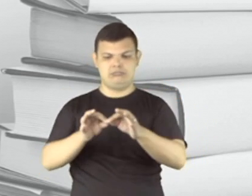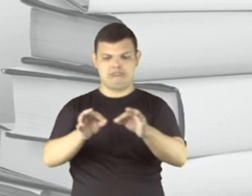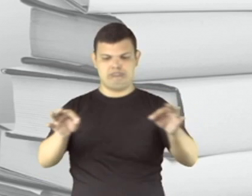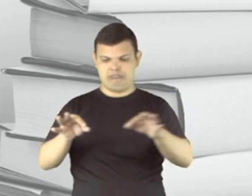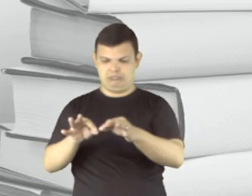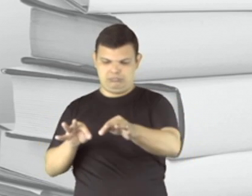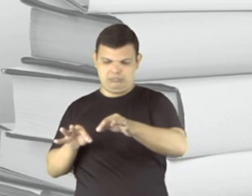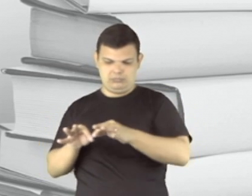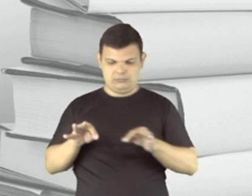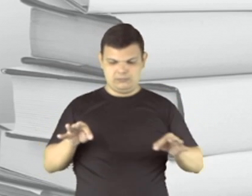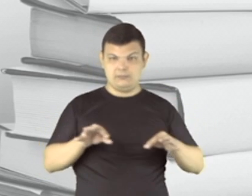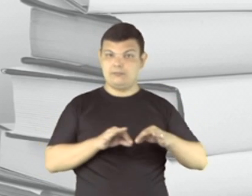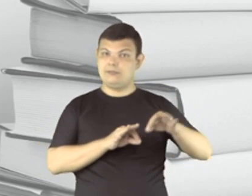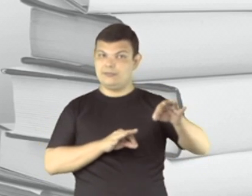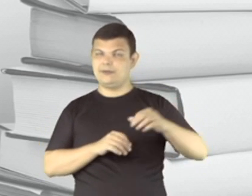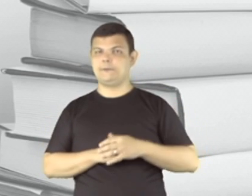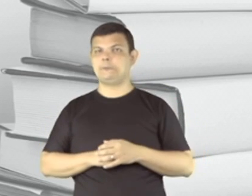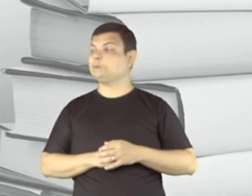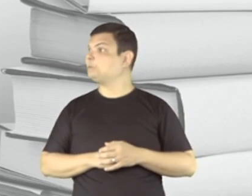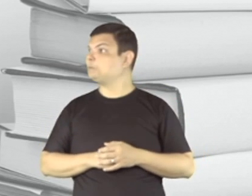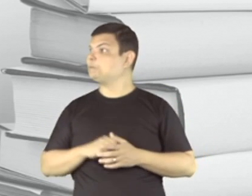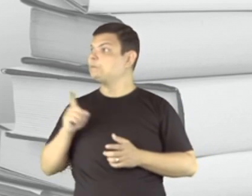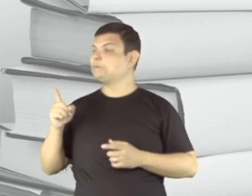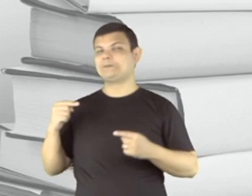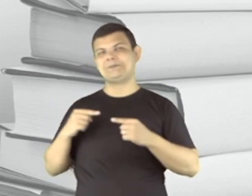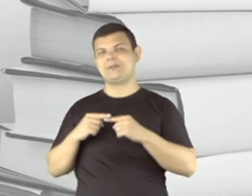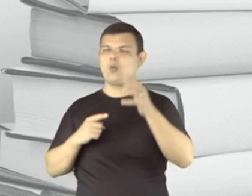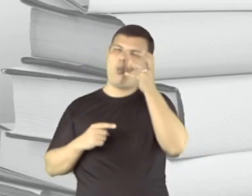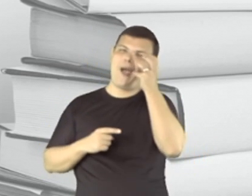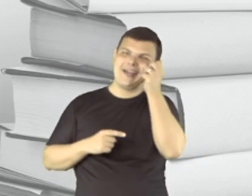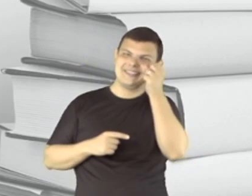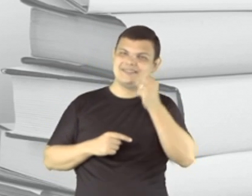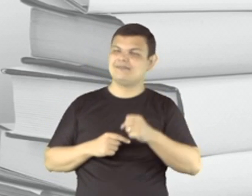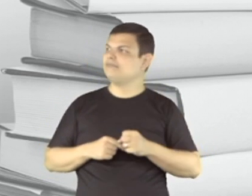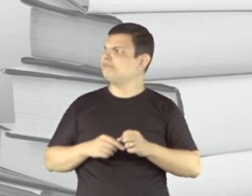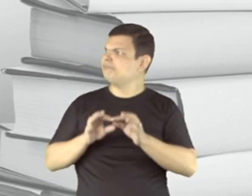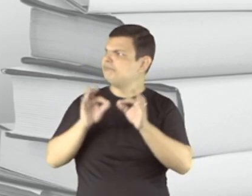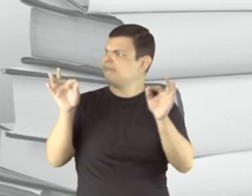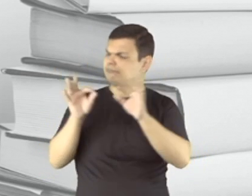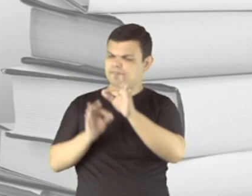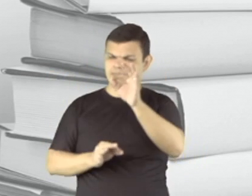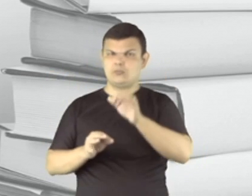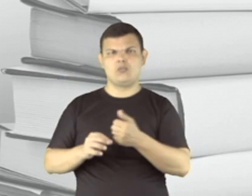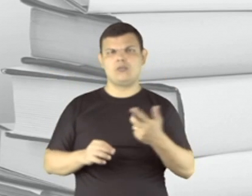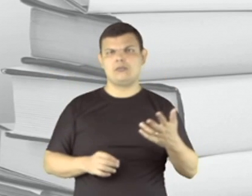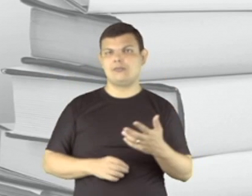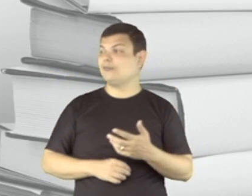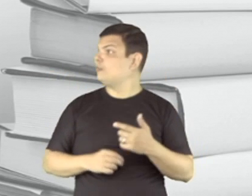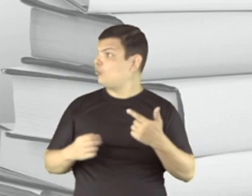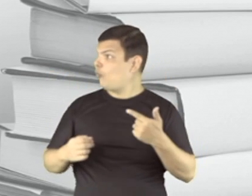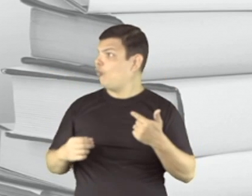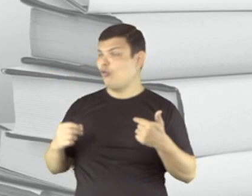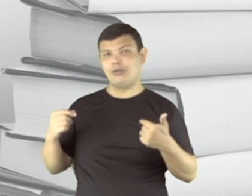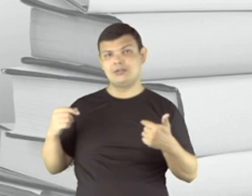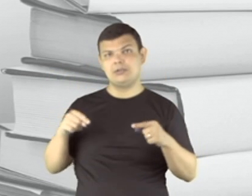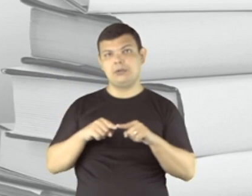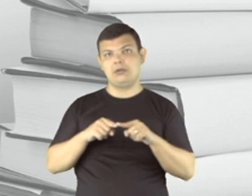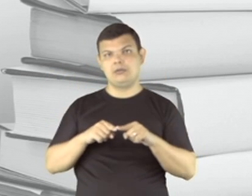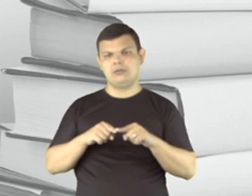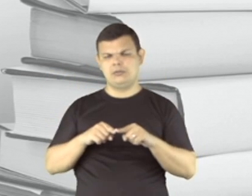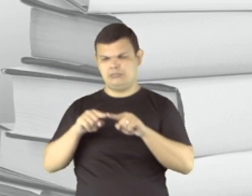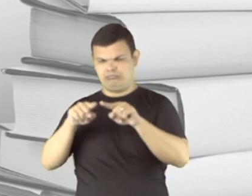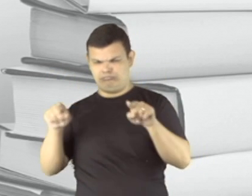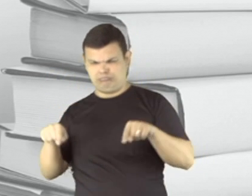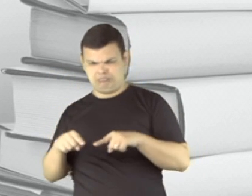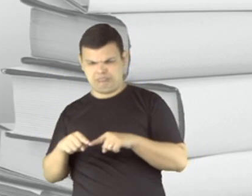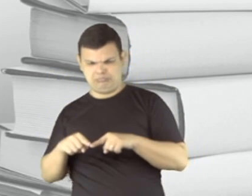cada uma. Aqui eu tenho o quarto. Olha o quarto. Quanto teria de área o quarto? Também 12, olha. Ele é uma figura diferente